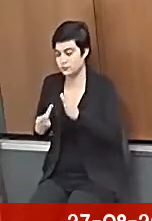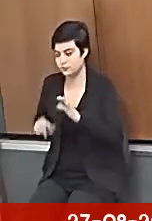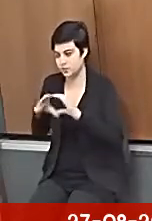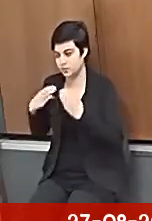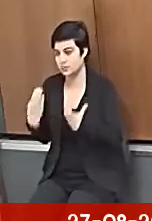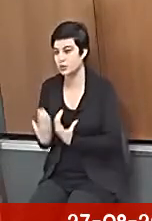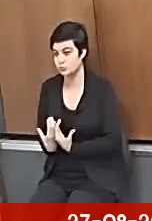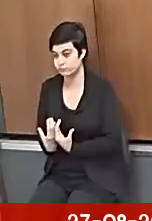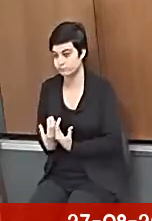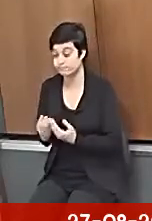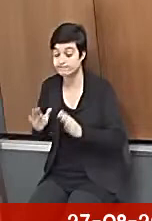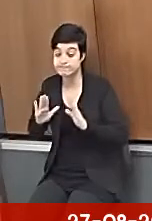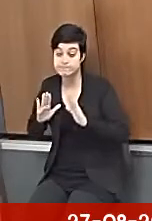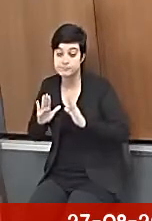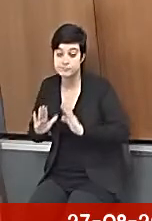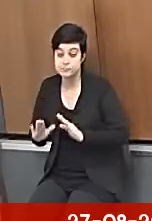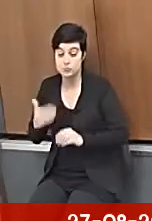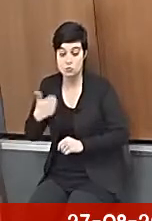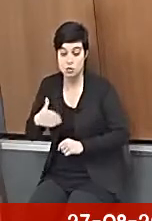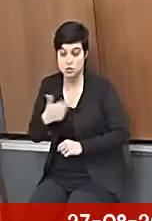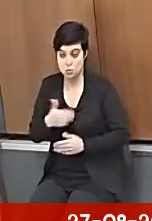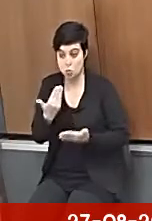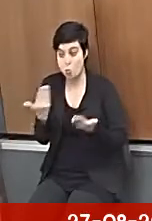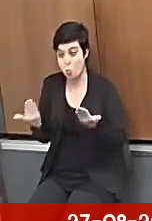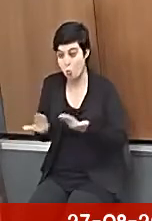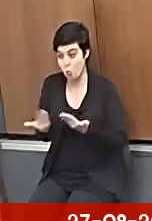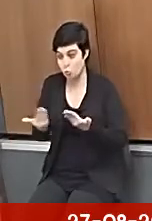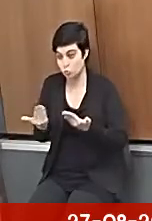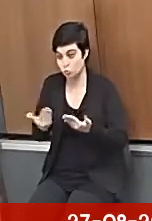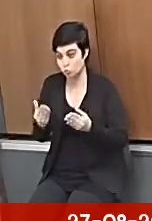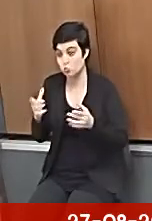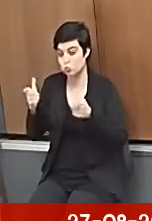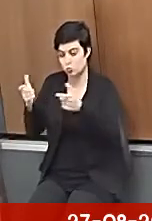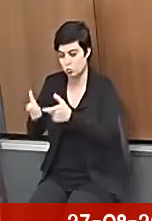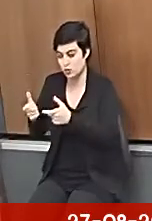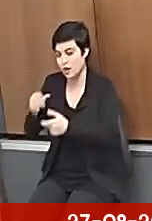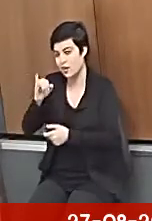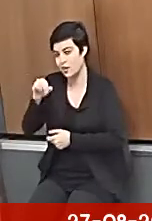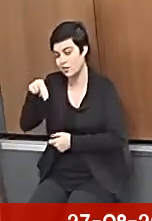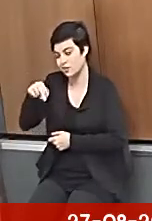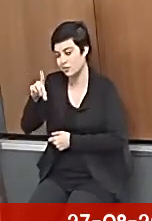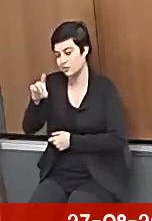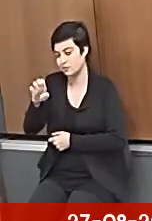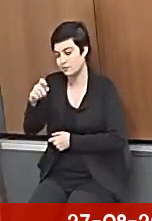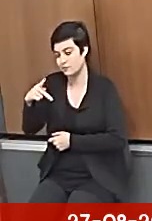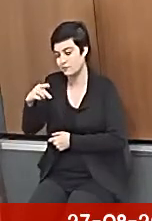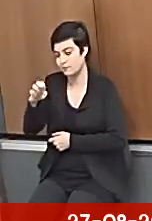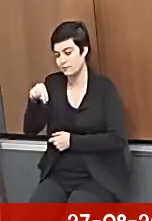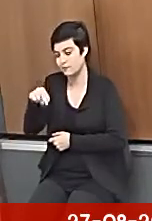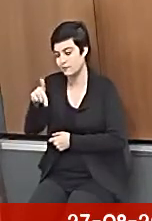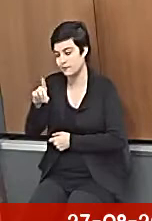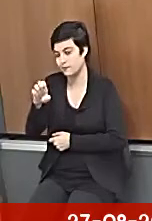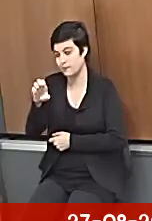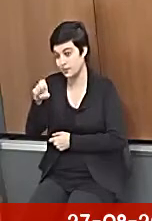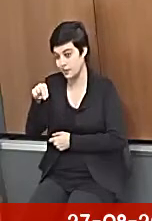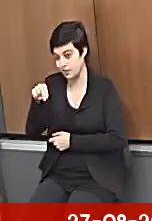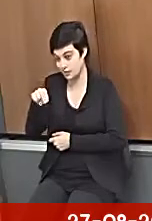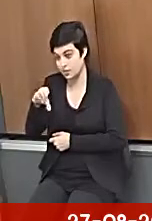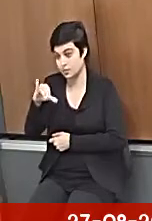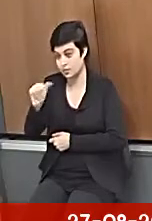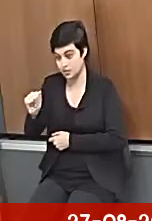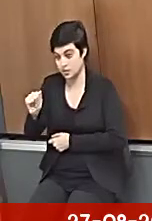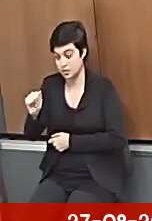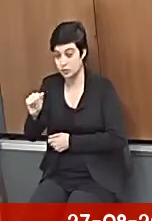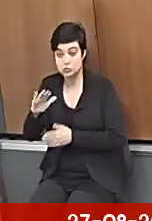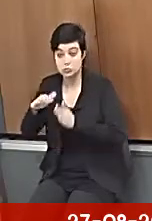e o estádio o atlético está hoje também é no estádio independência isso também o tudo